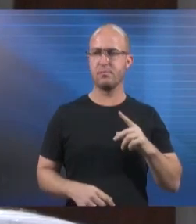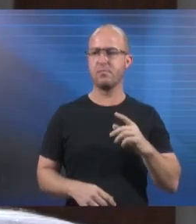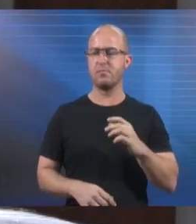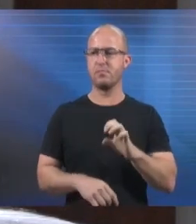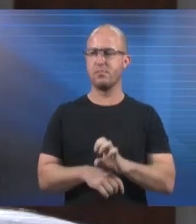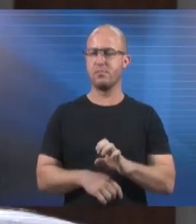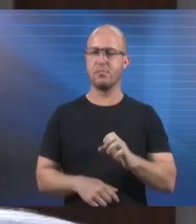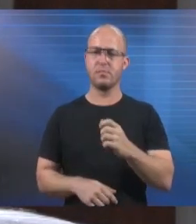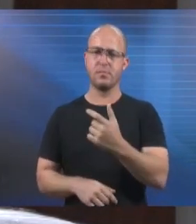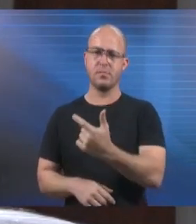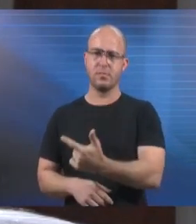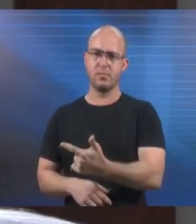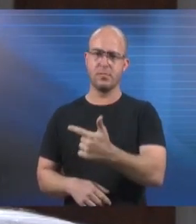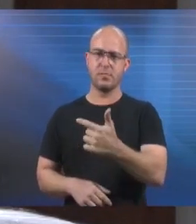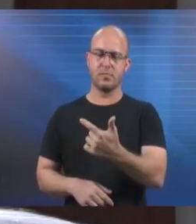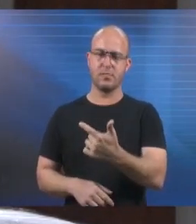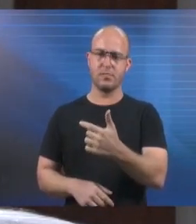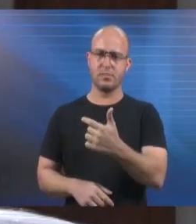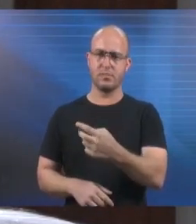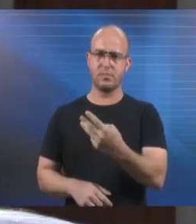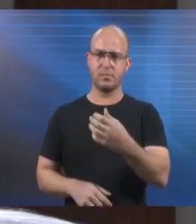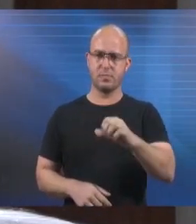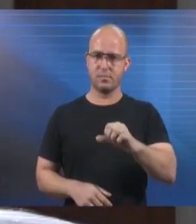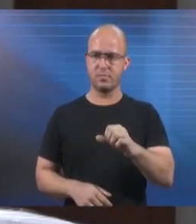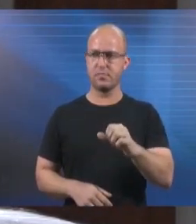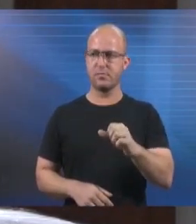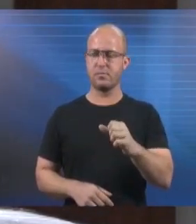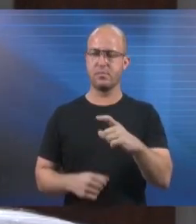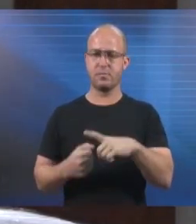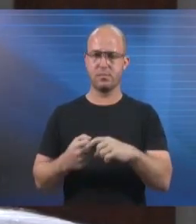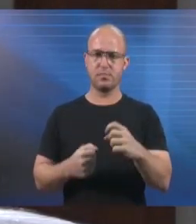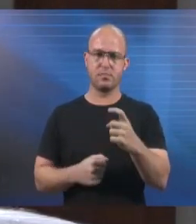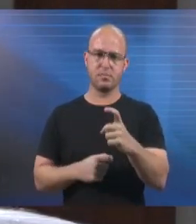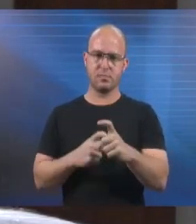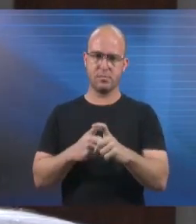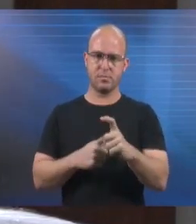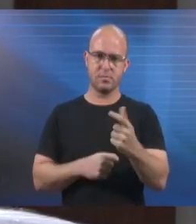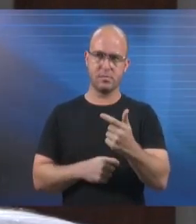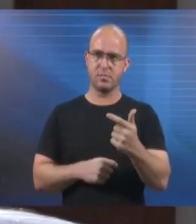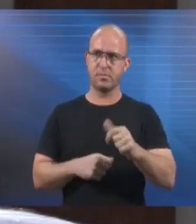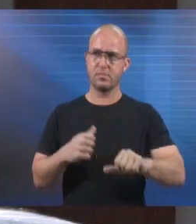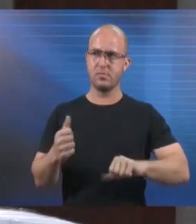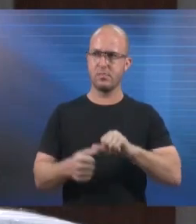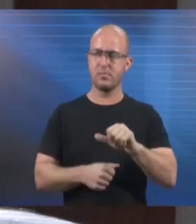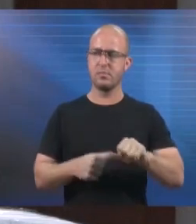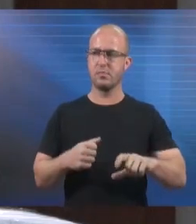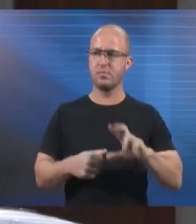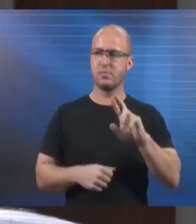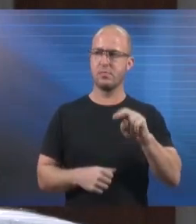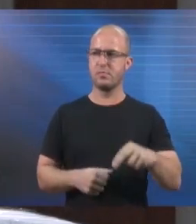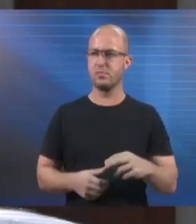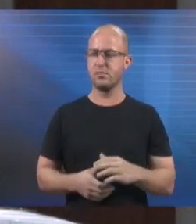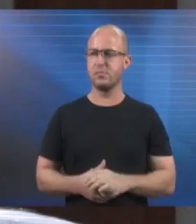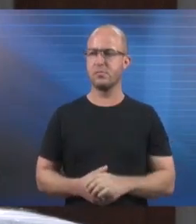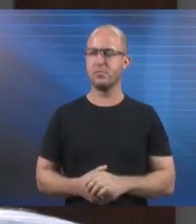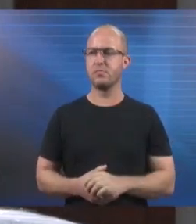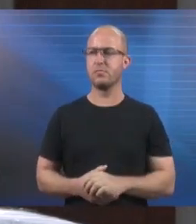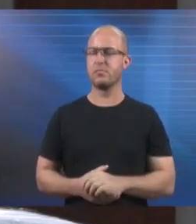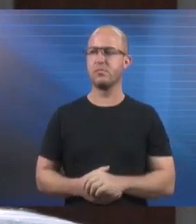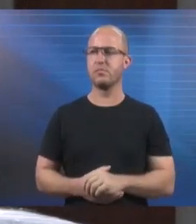de lei 49/2022 dispõe sobre a alteração do artigo 2º da lei complementar do Estado do Rio Grande do